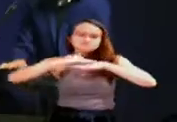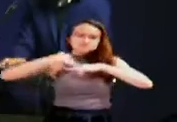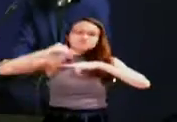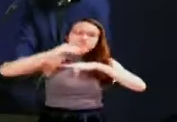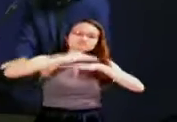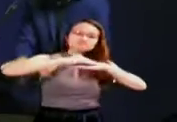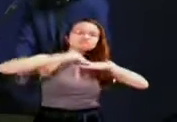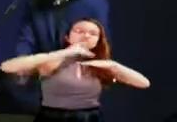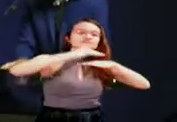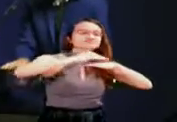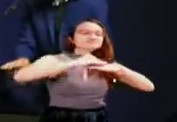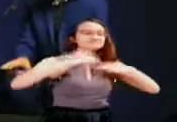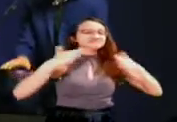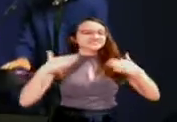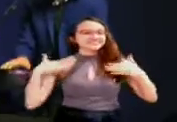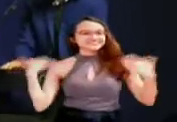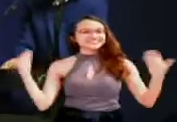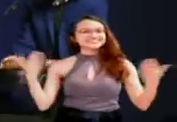consolados e